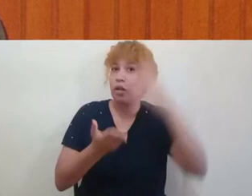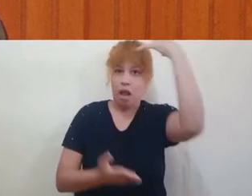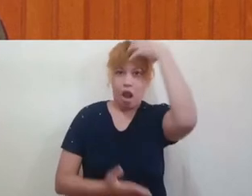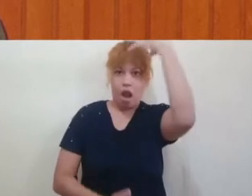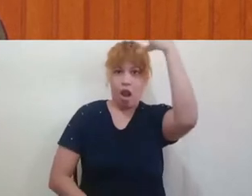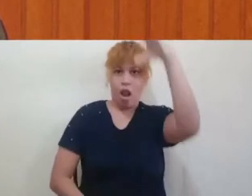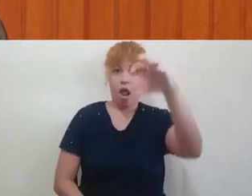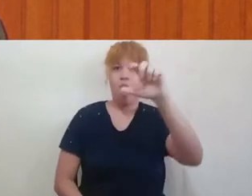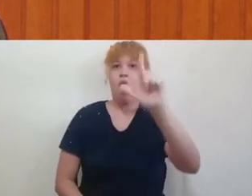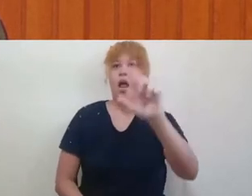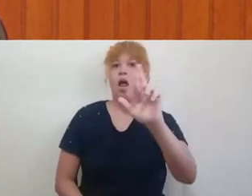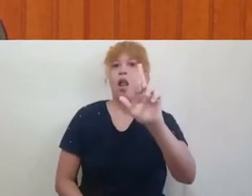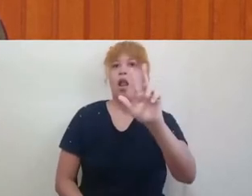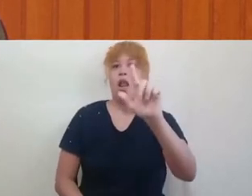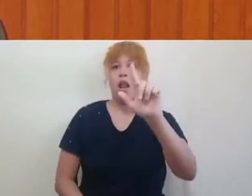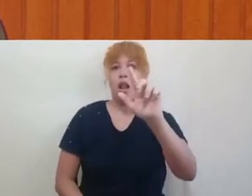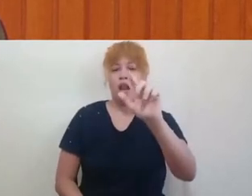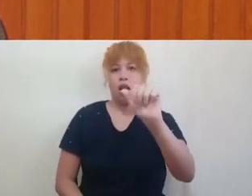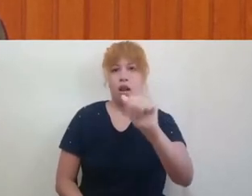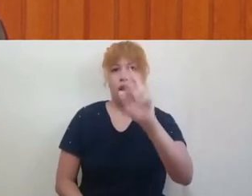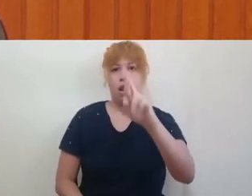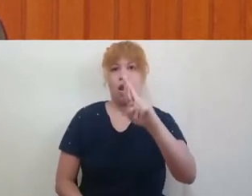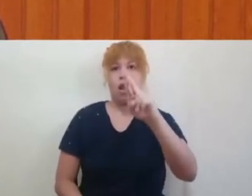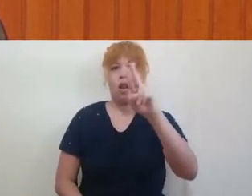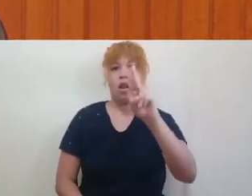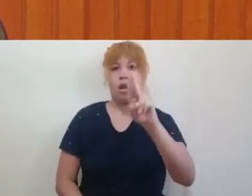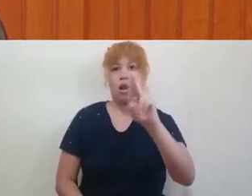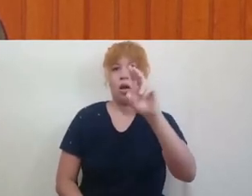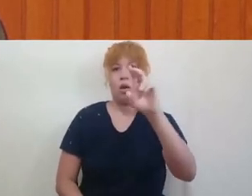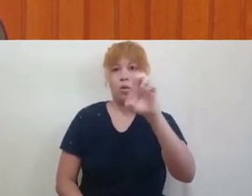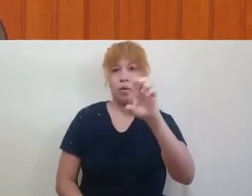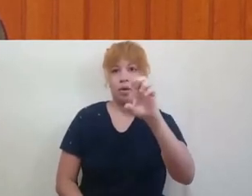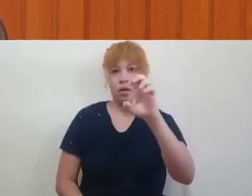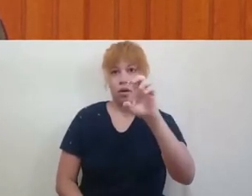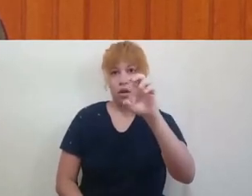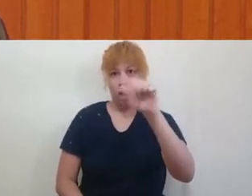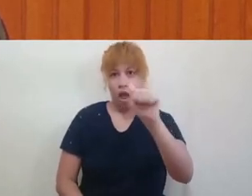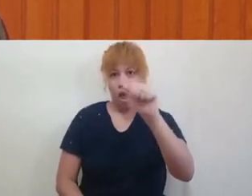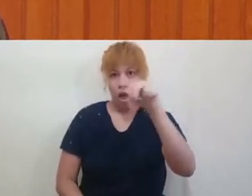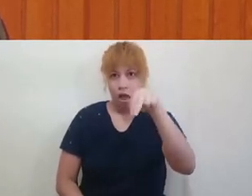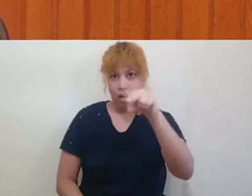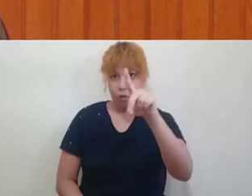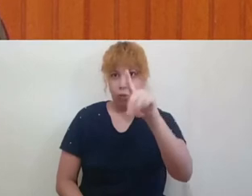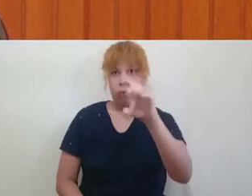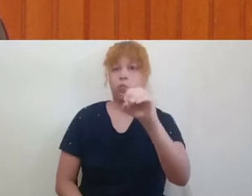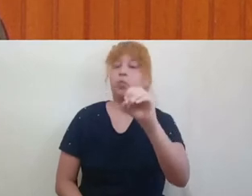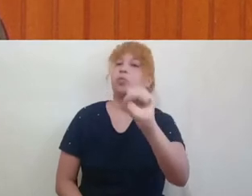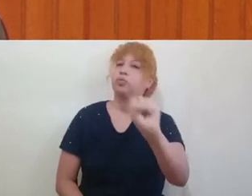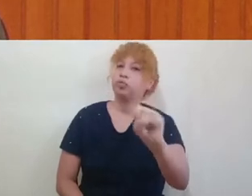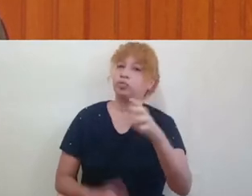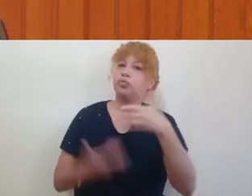a Secretaria-Geral dos Conselhos Superiores para a emissão de declaração de homenageados.